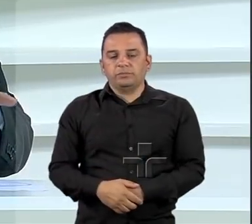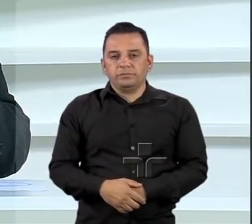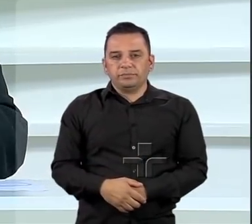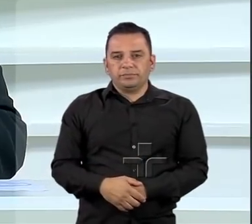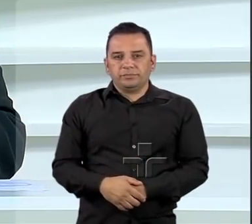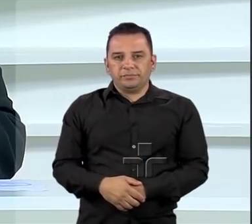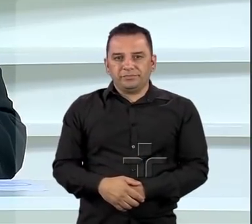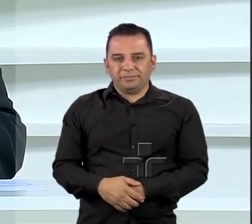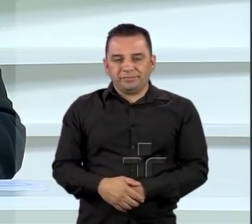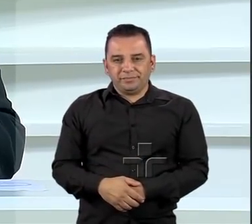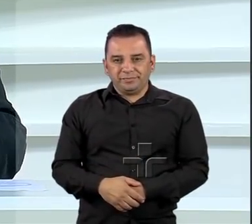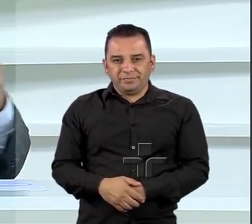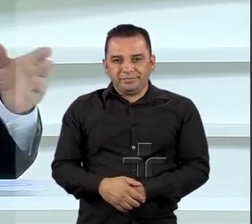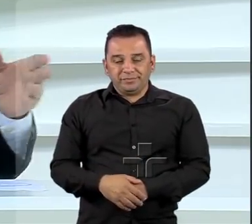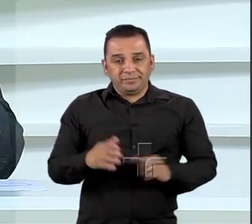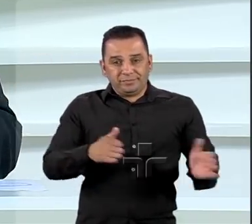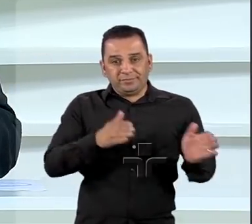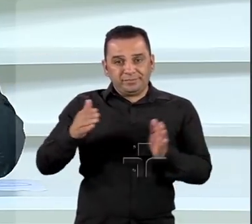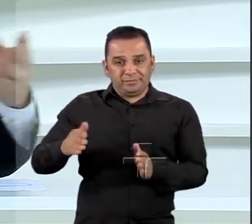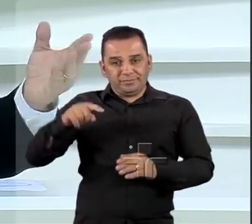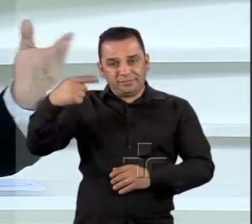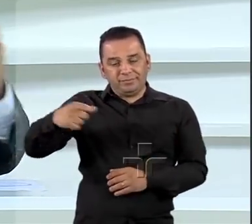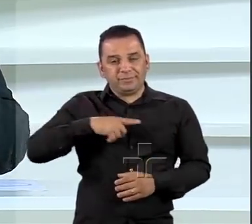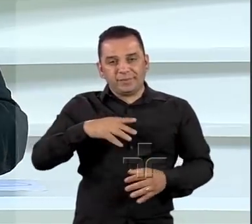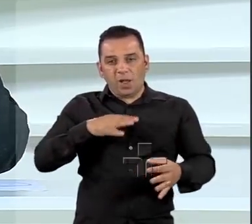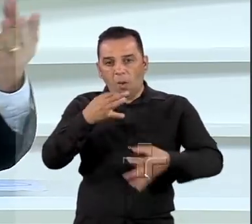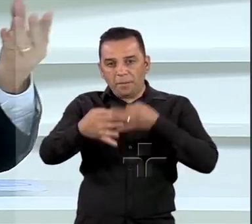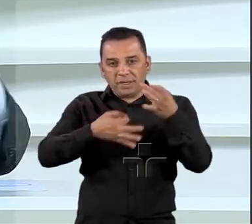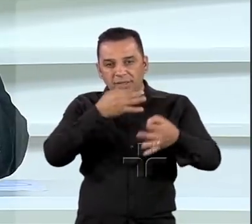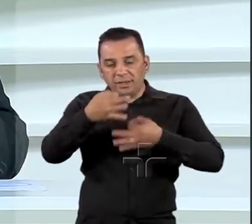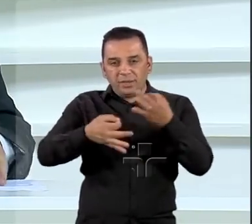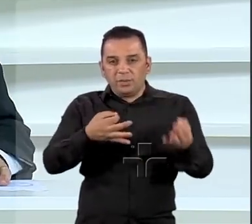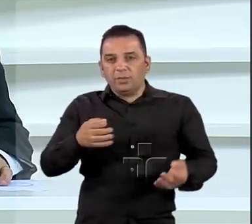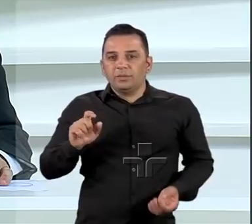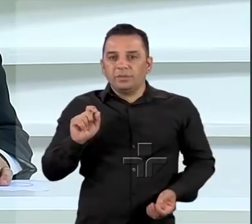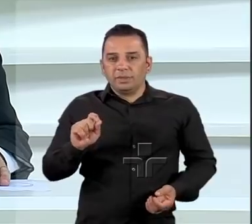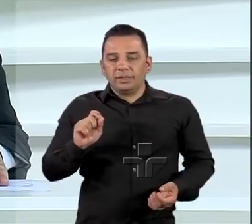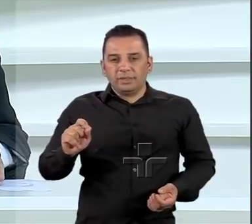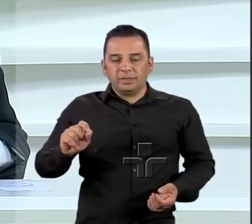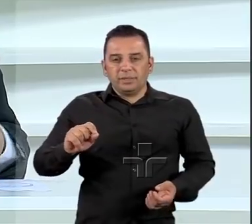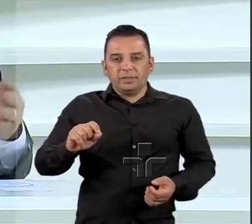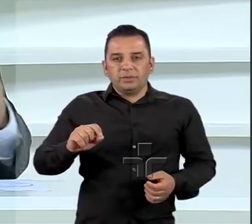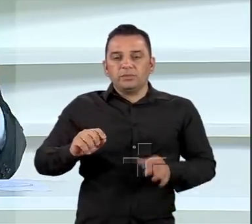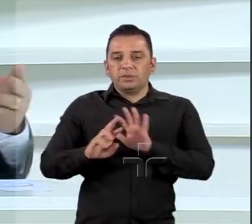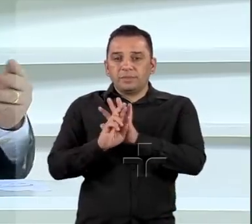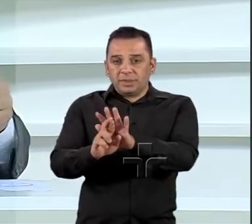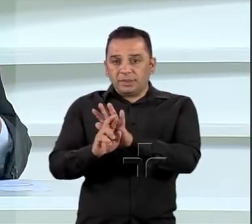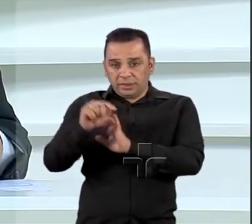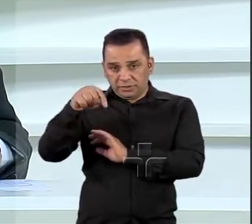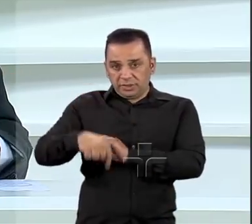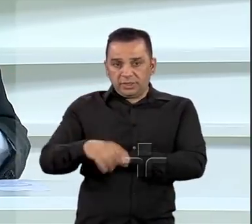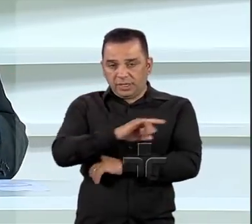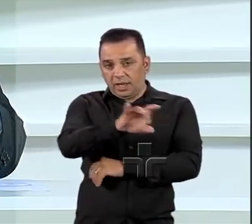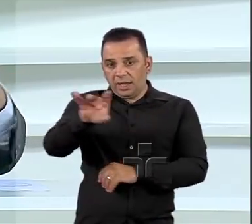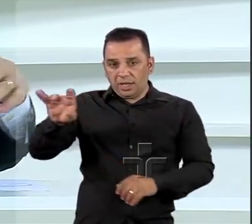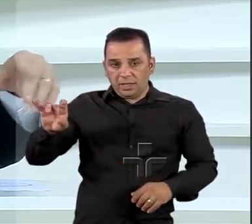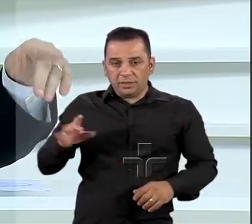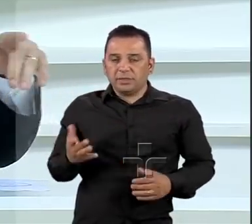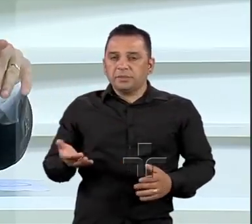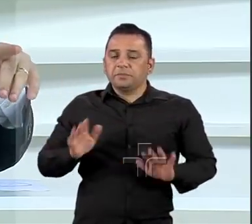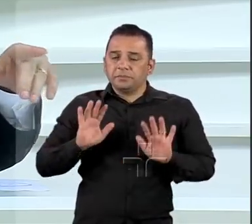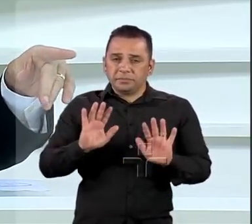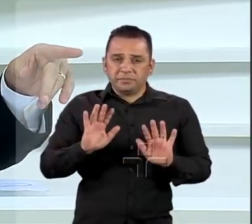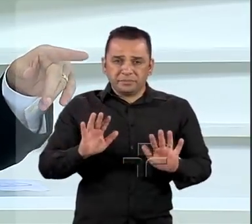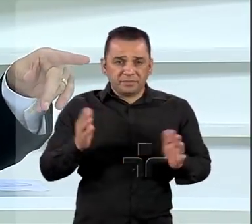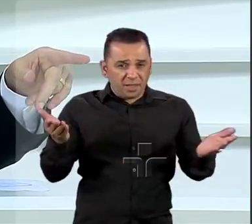Henrique. No próximo bloco, a gente vai ter comentários dos diversos representantes aqui, um para cada um. Agora, a